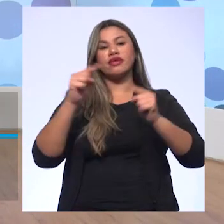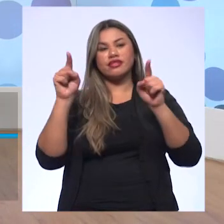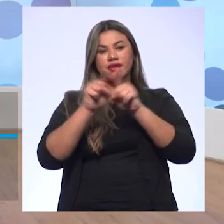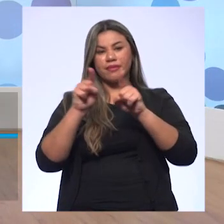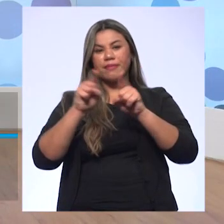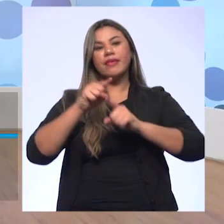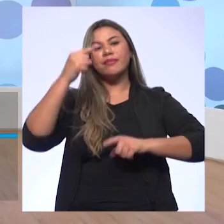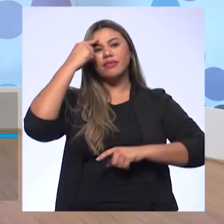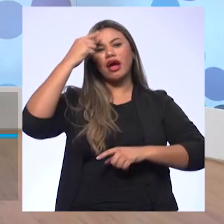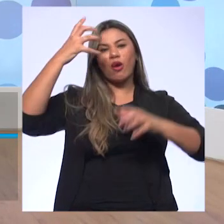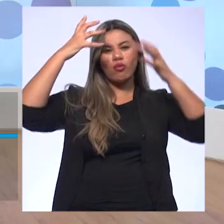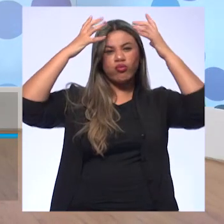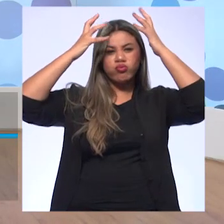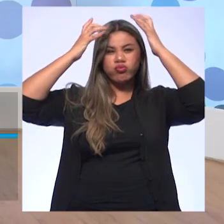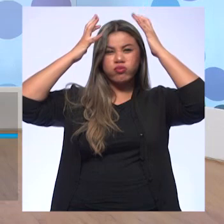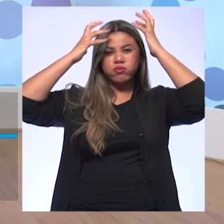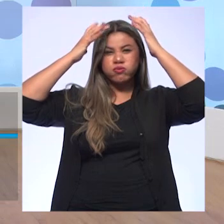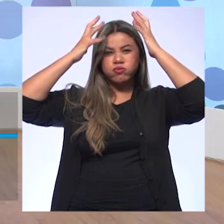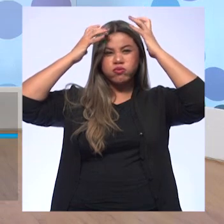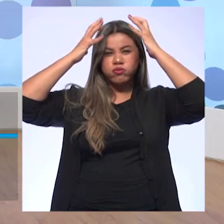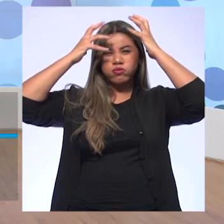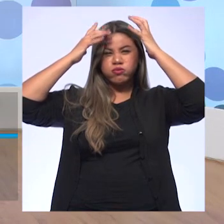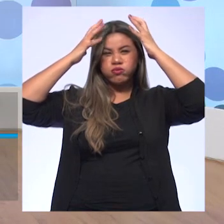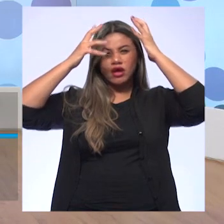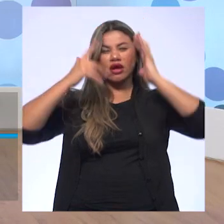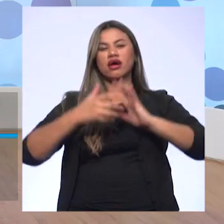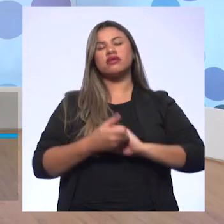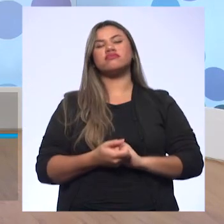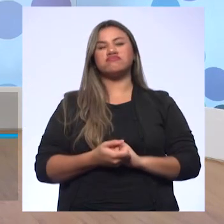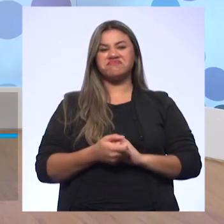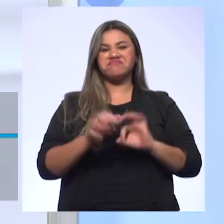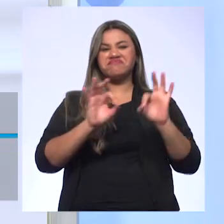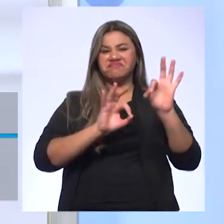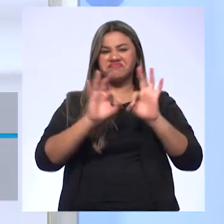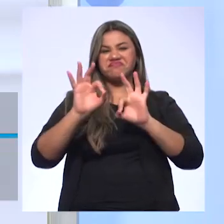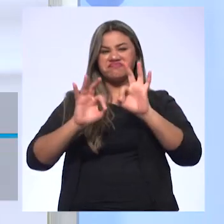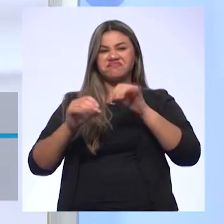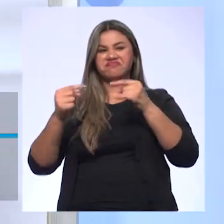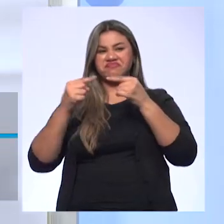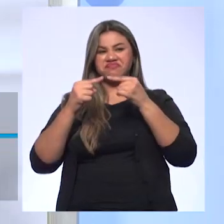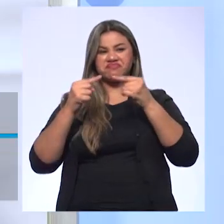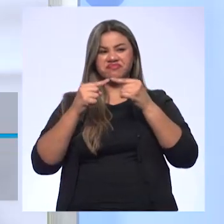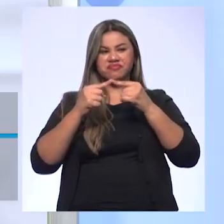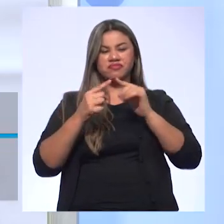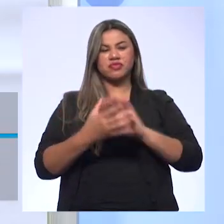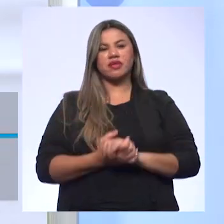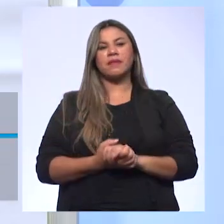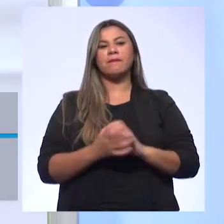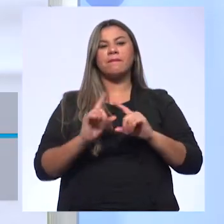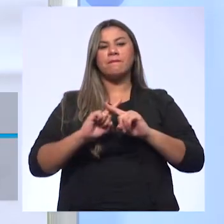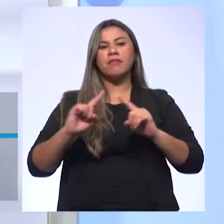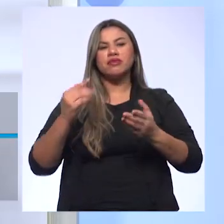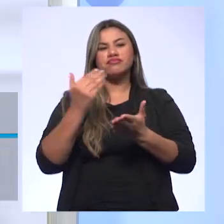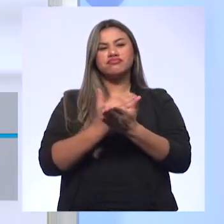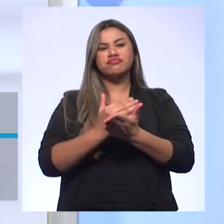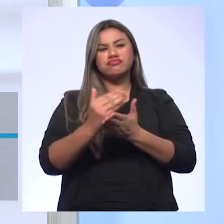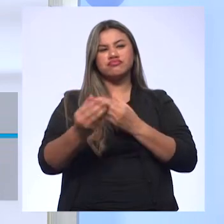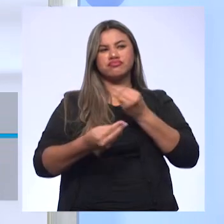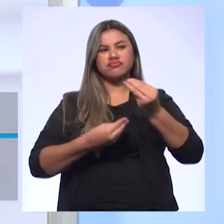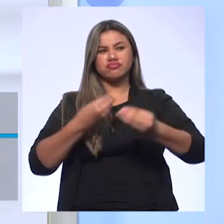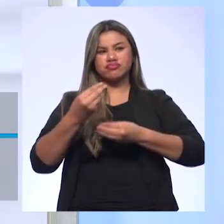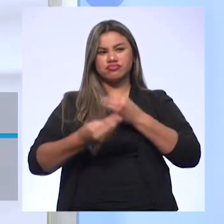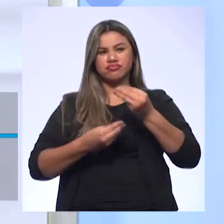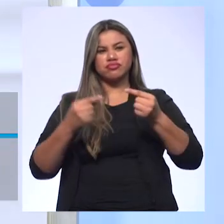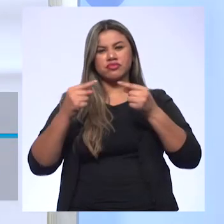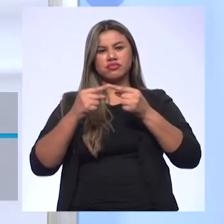porque tem que ter um controle muito bem feito a respeito disso. Agora, por onde a gente poderia começar? Tá certa a resposta